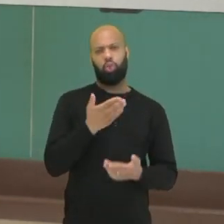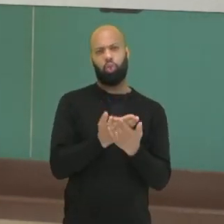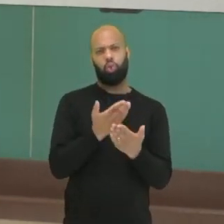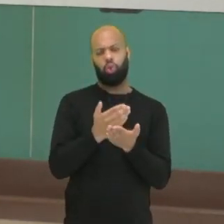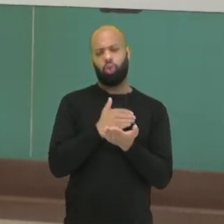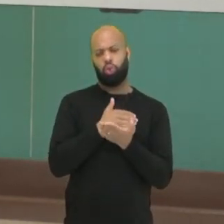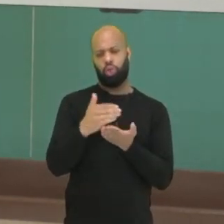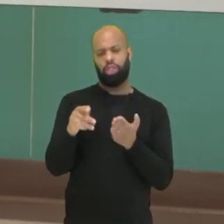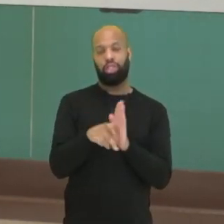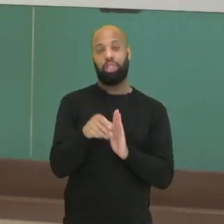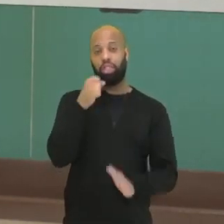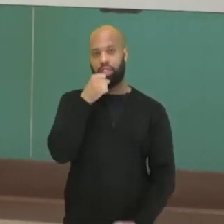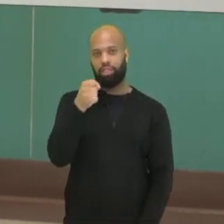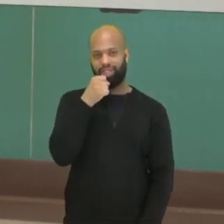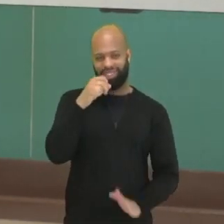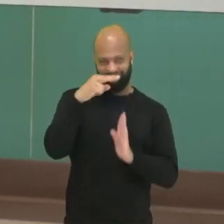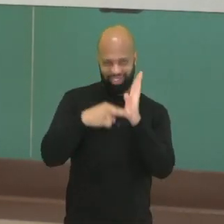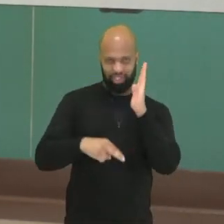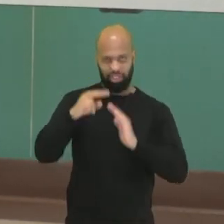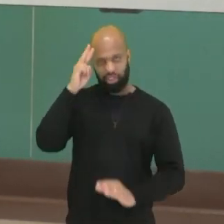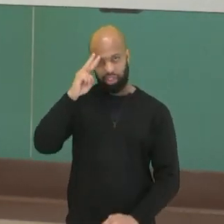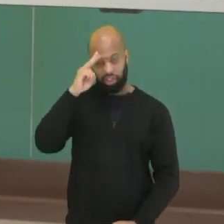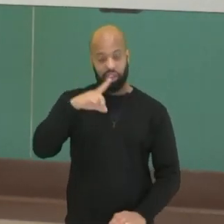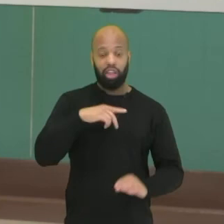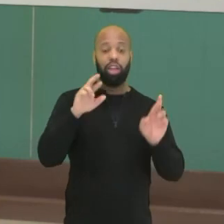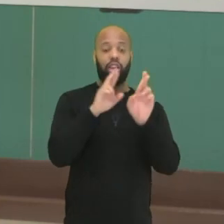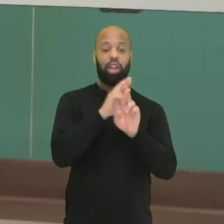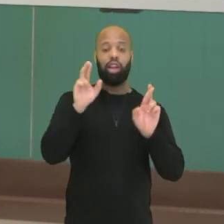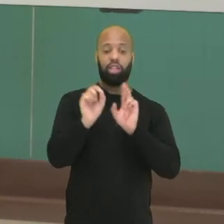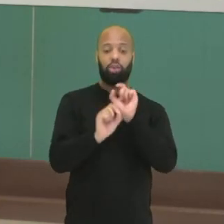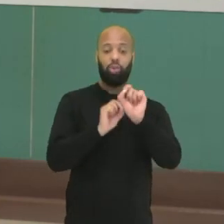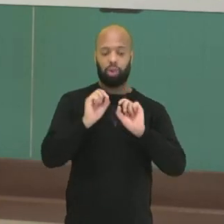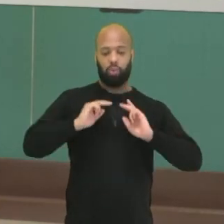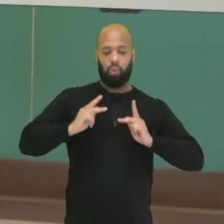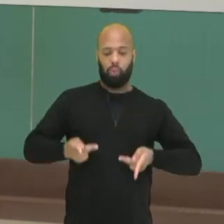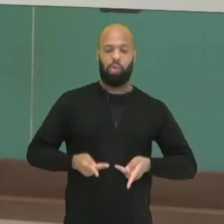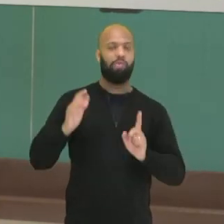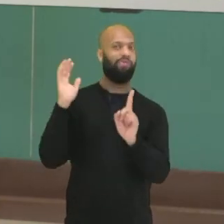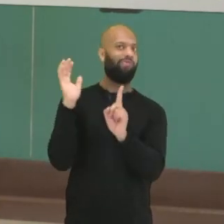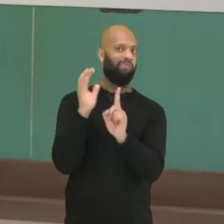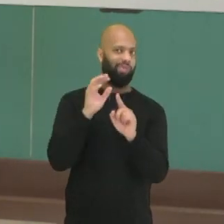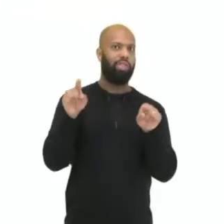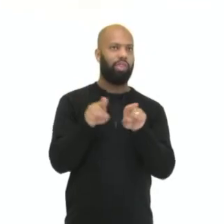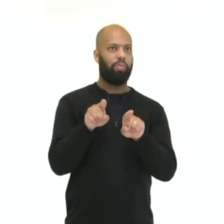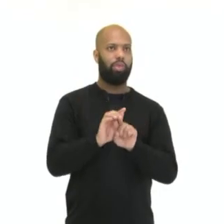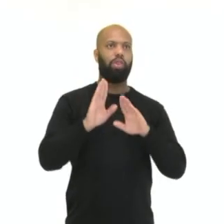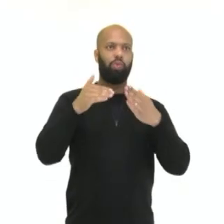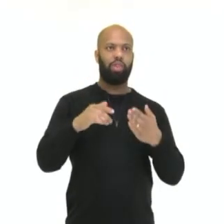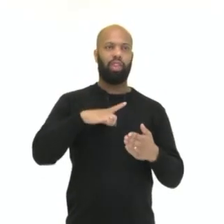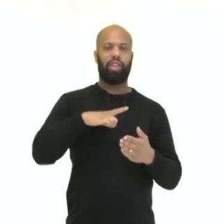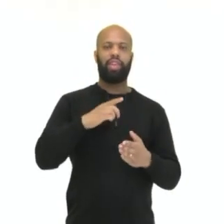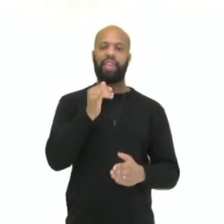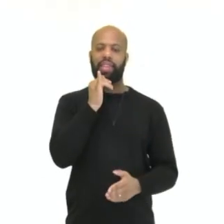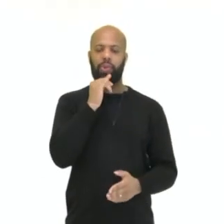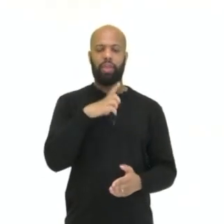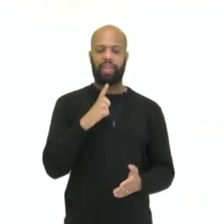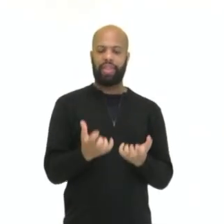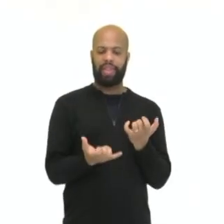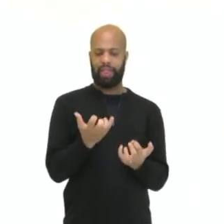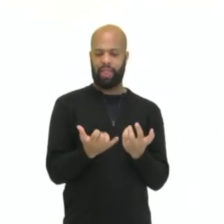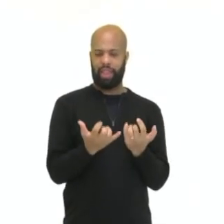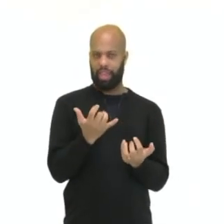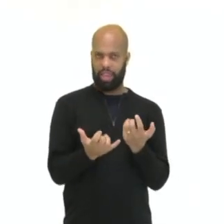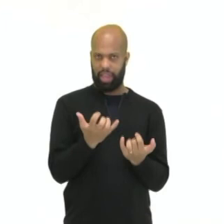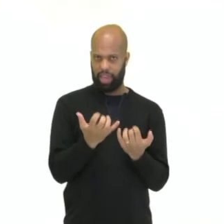da reportagem, né, tem relação com o ser humano. Então, podemos considerar a queima de combustíveis fósseis,